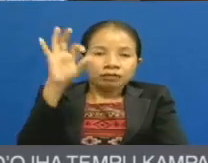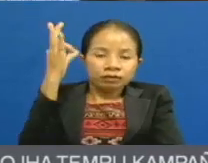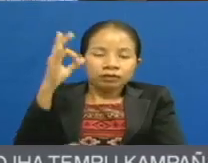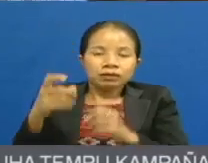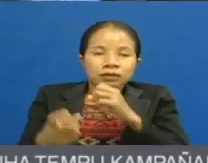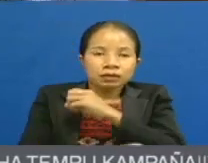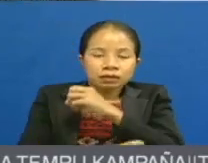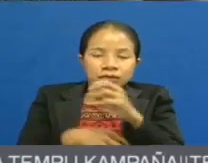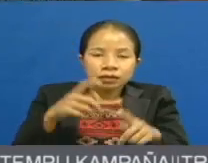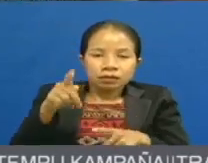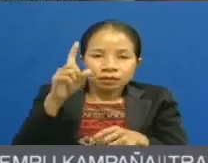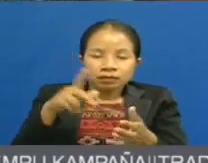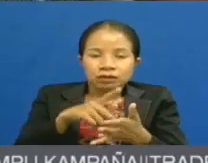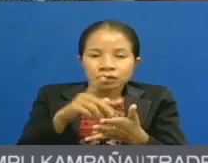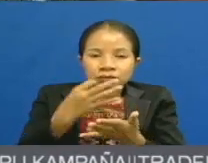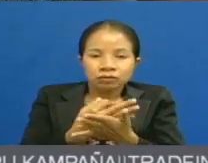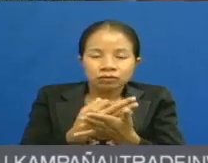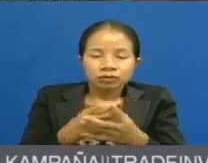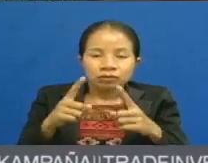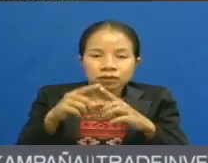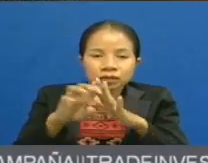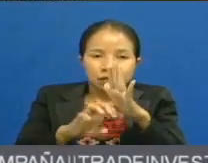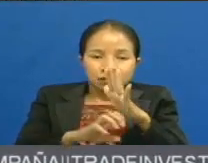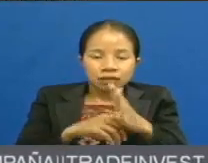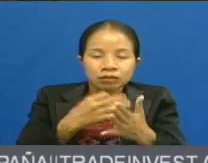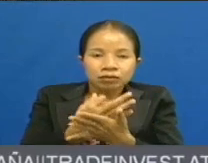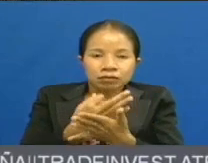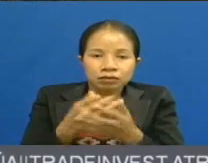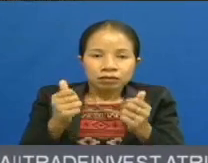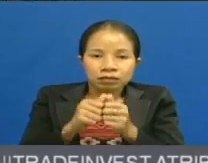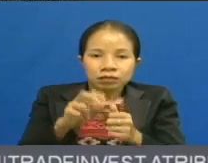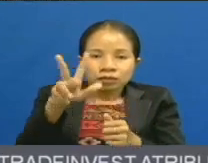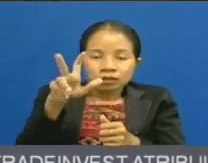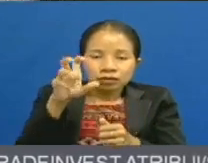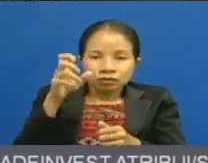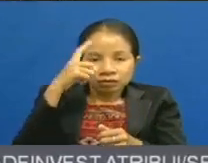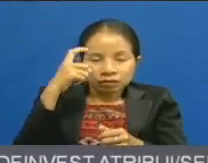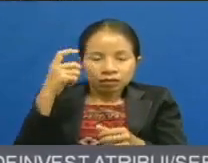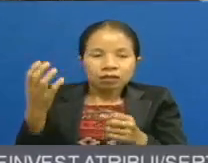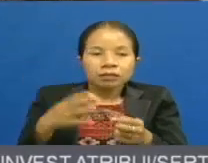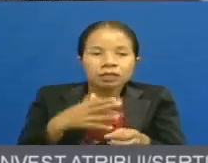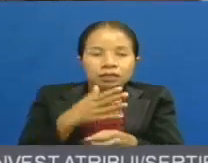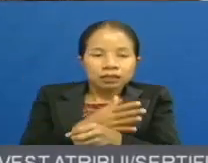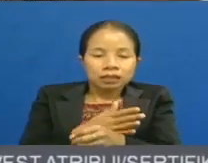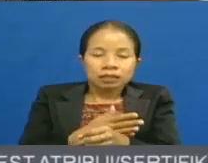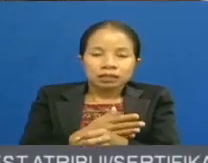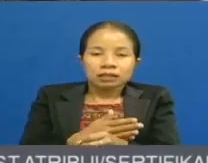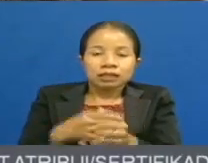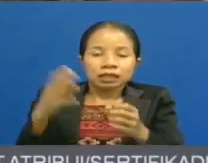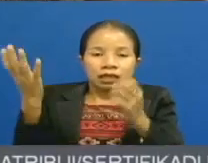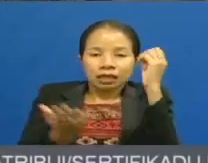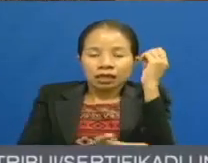cidadão Ida, ho di selu multa ba estado, ho dólar americano atus tolu, tamba koa ai ho ilegalmente